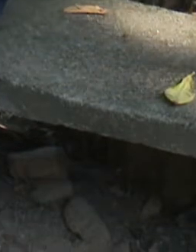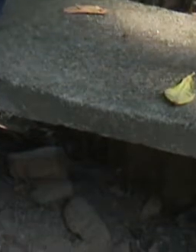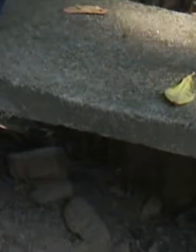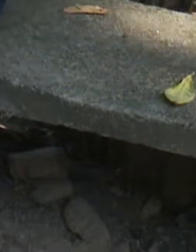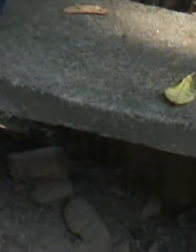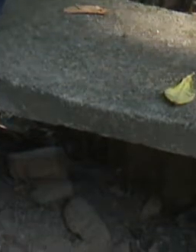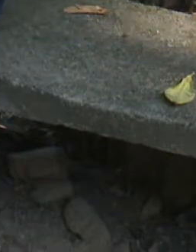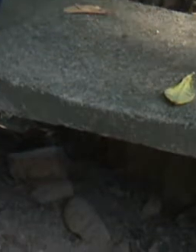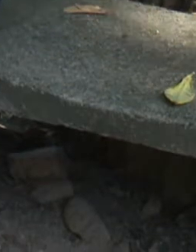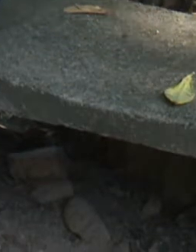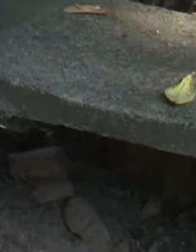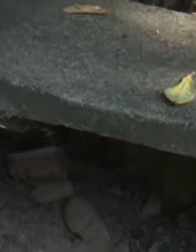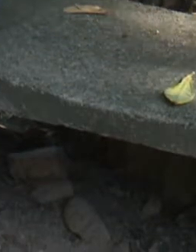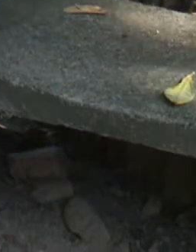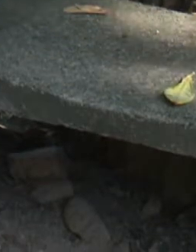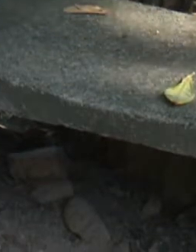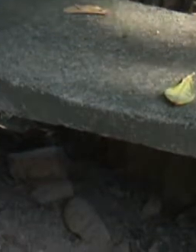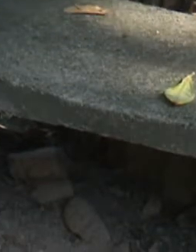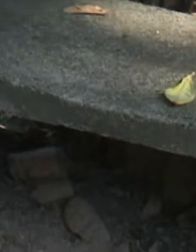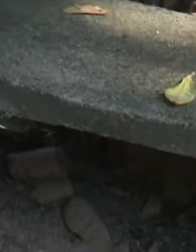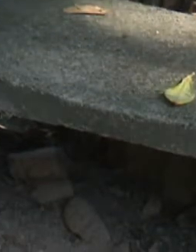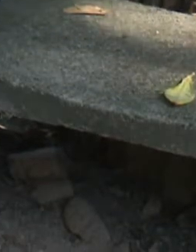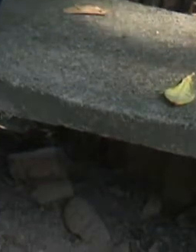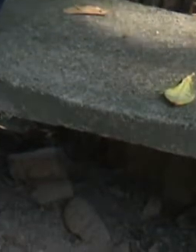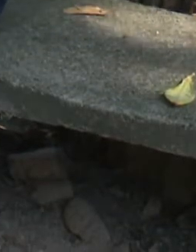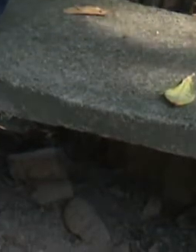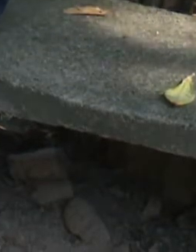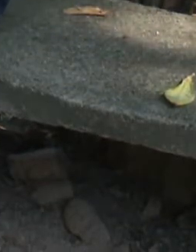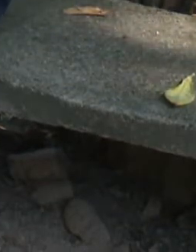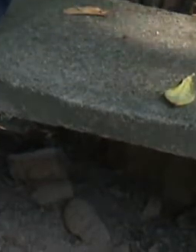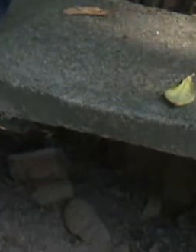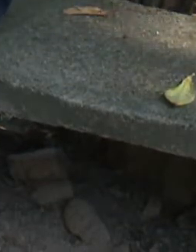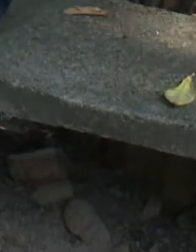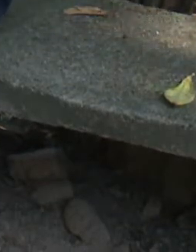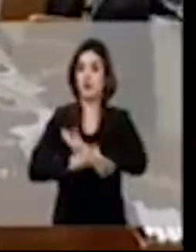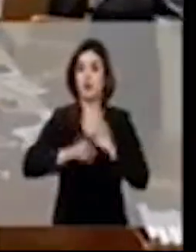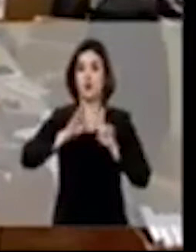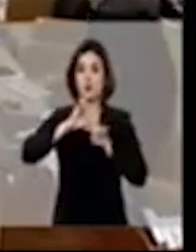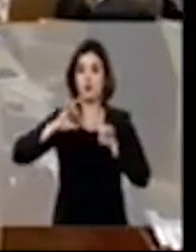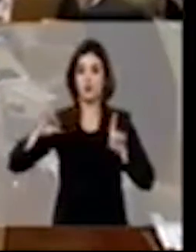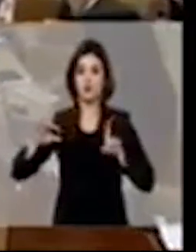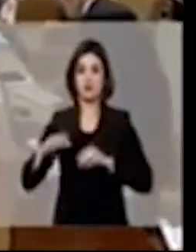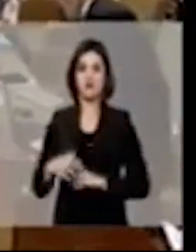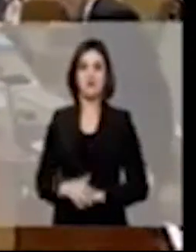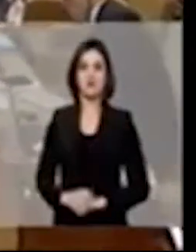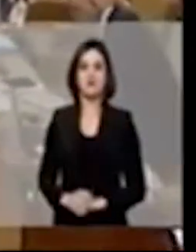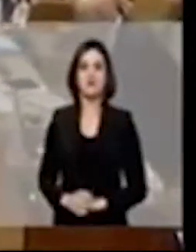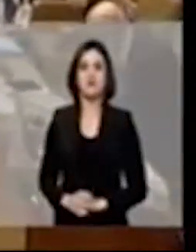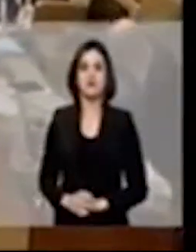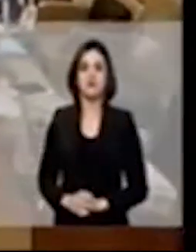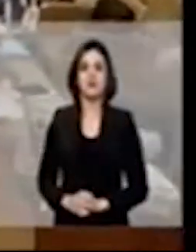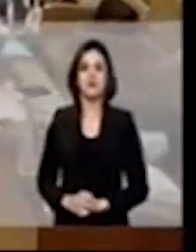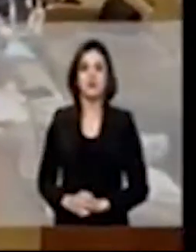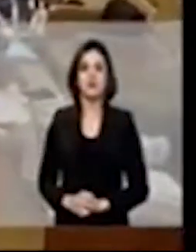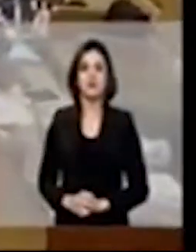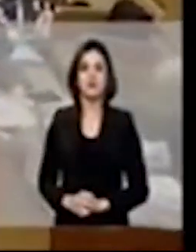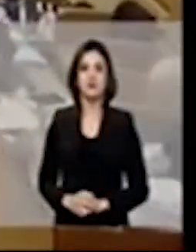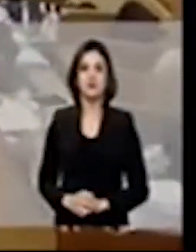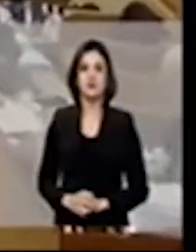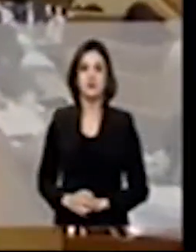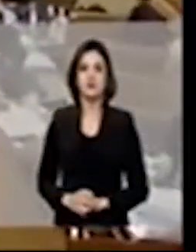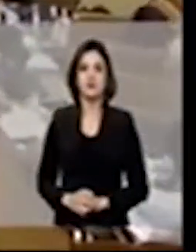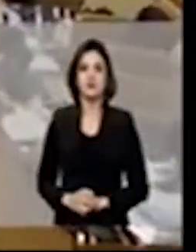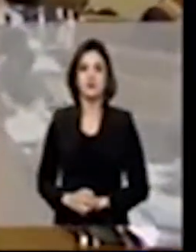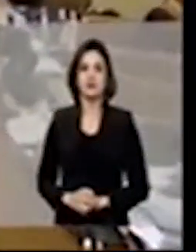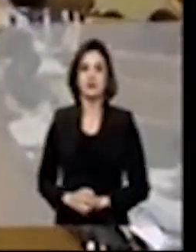mas de que ele se engana ao achar que age bem. A homofobia e a transfobia apenas